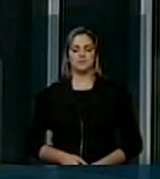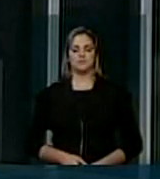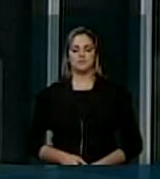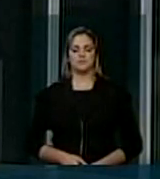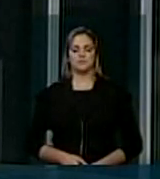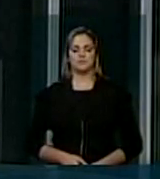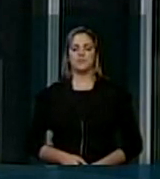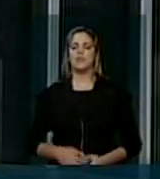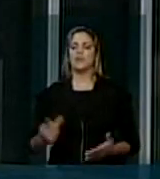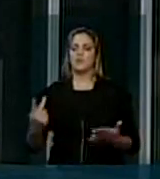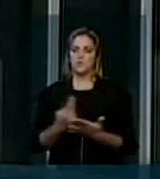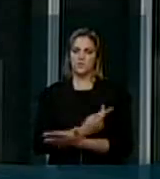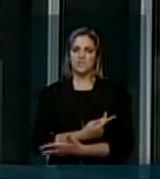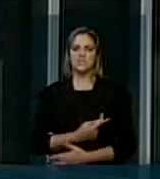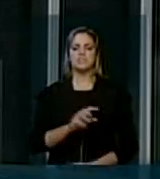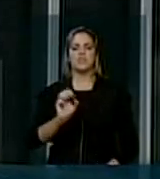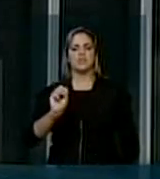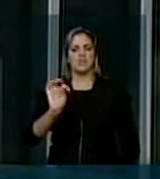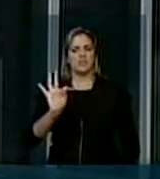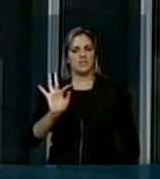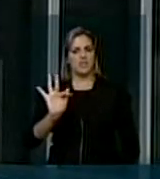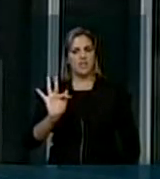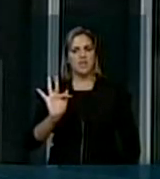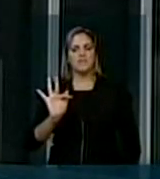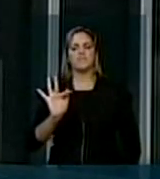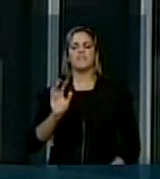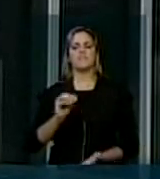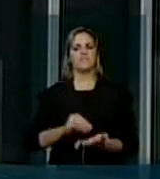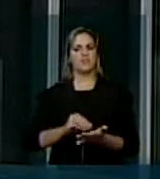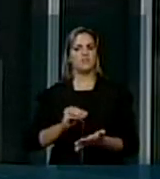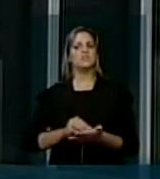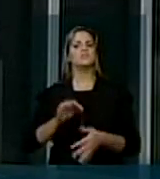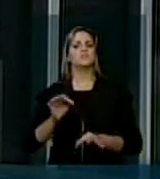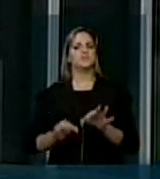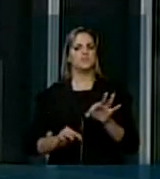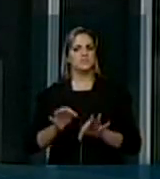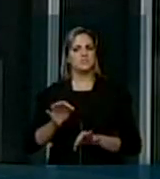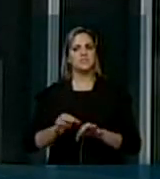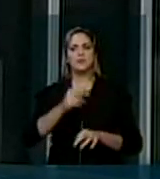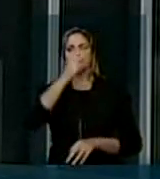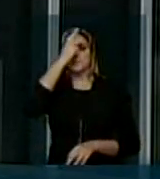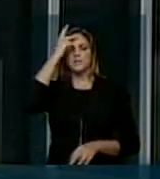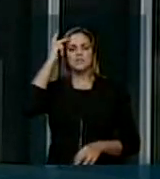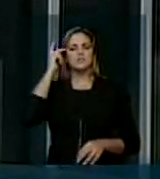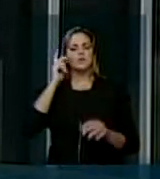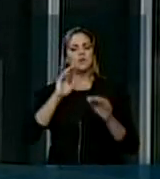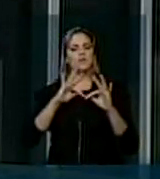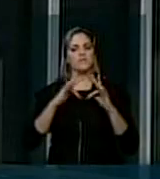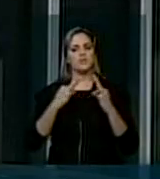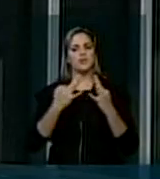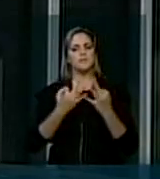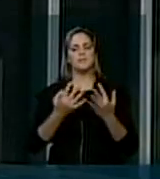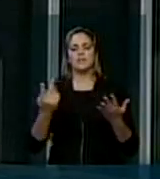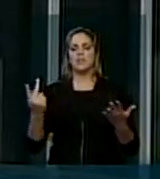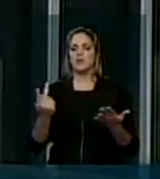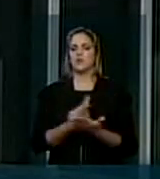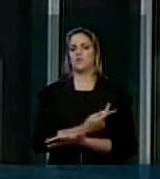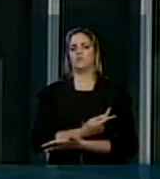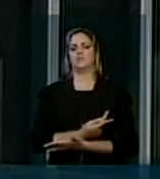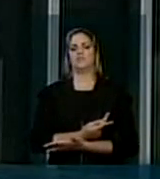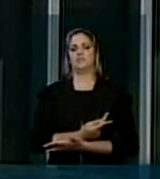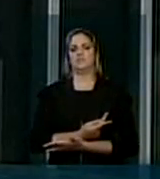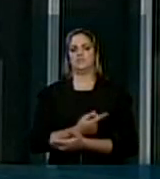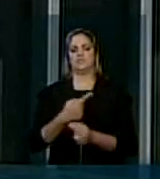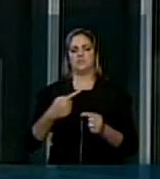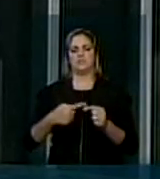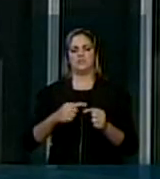STF cometeu com os parentes e os familiares das vítimas de